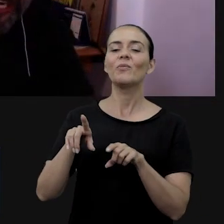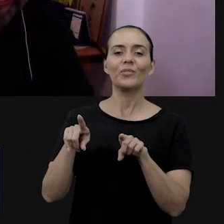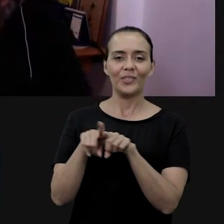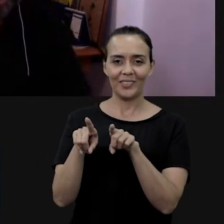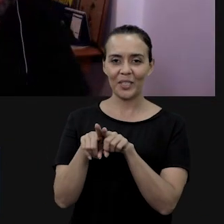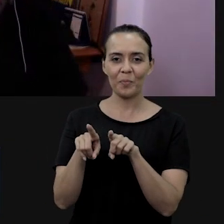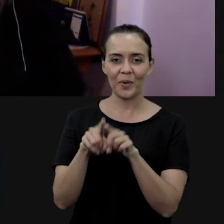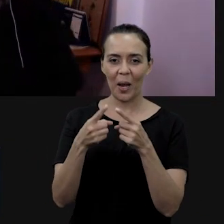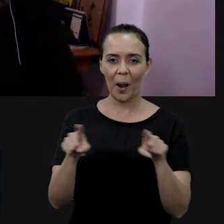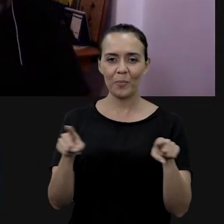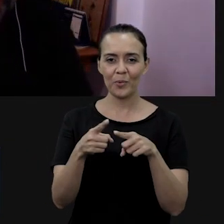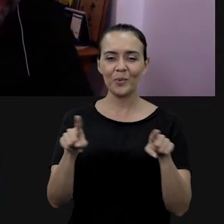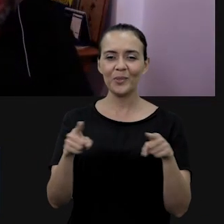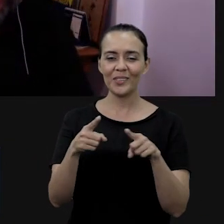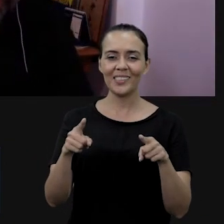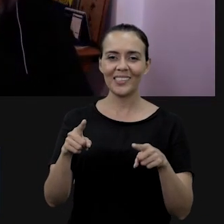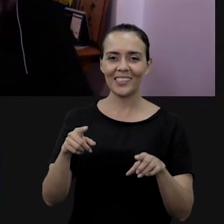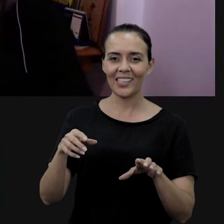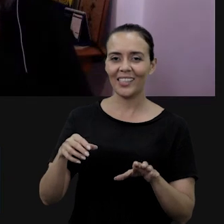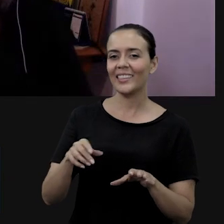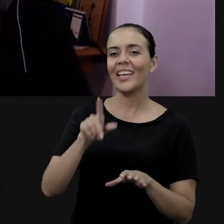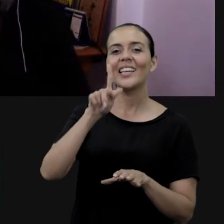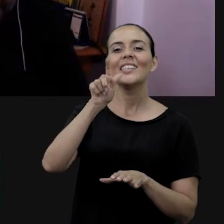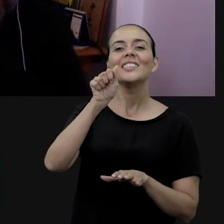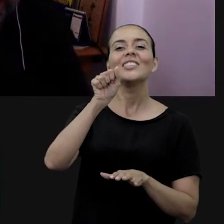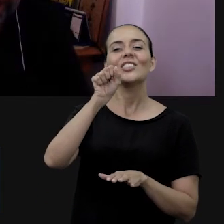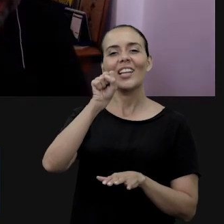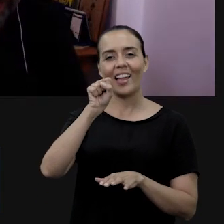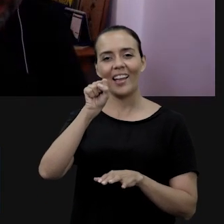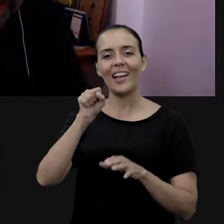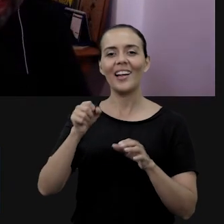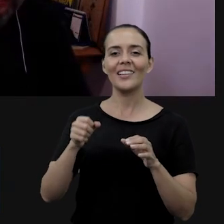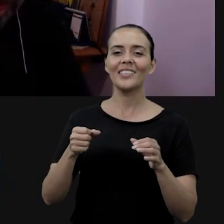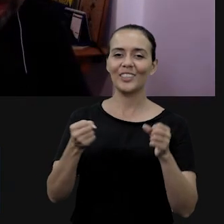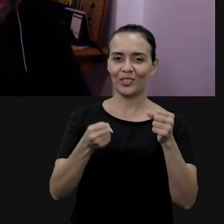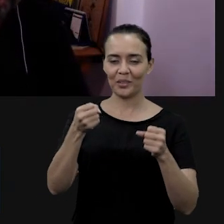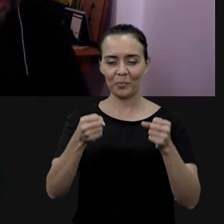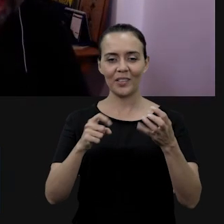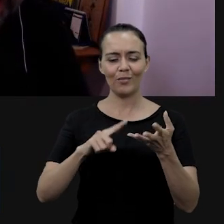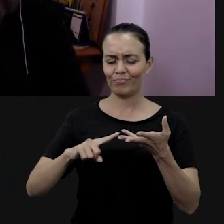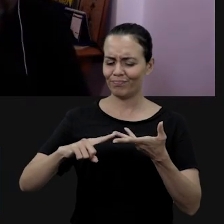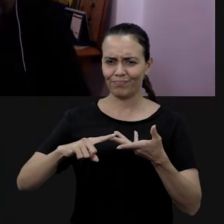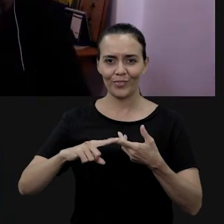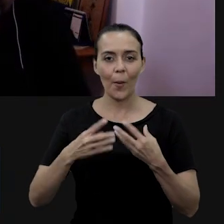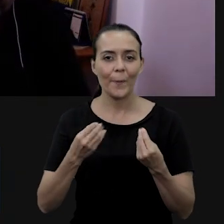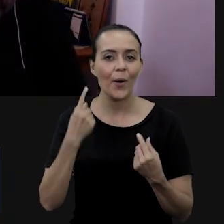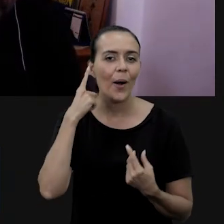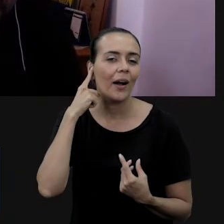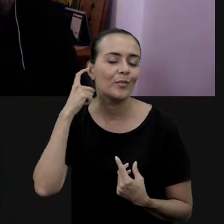de gás e Isso. esses ecos urbanos também